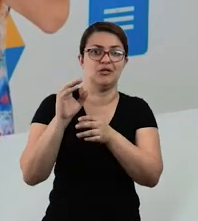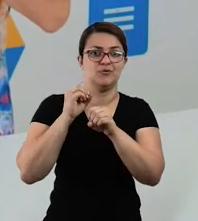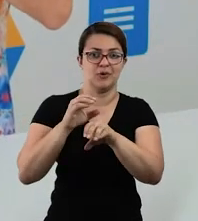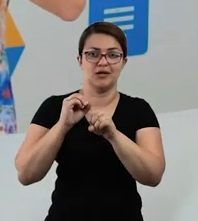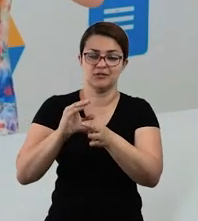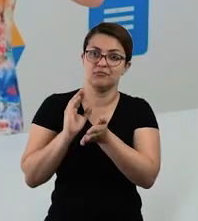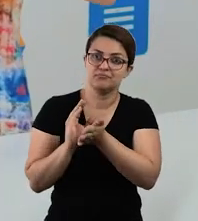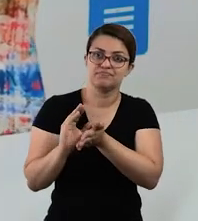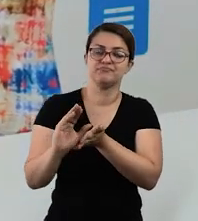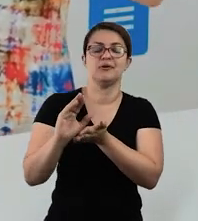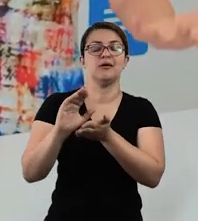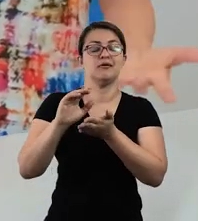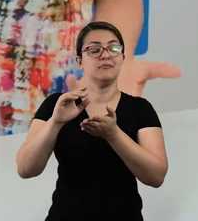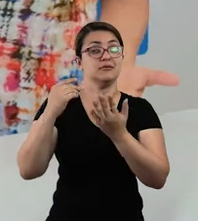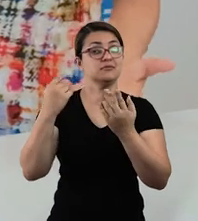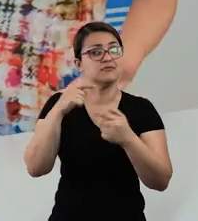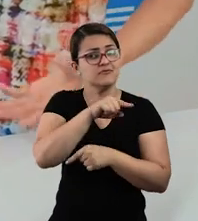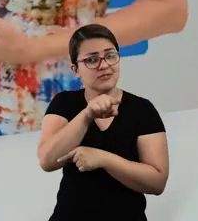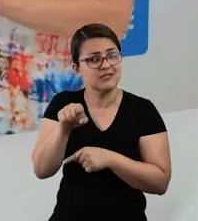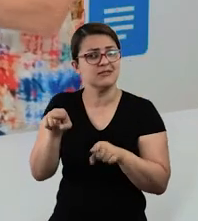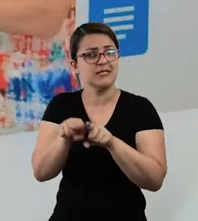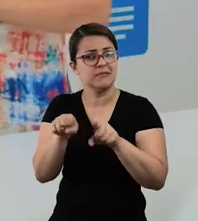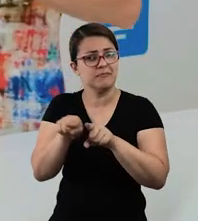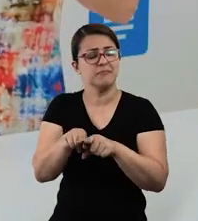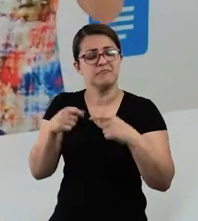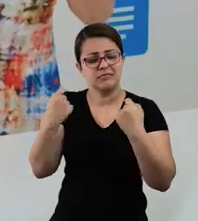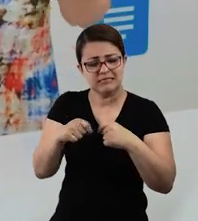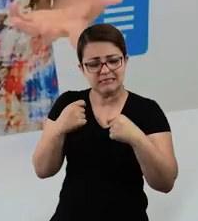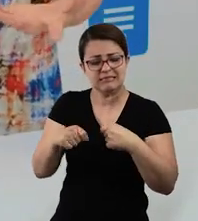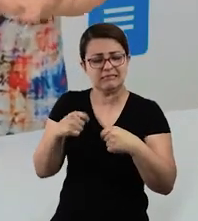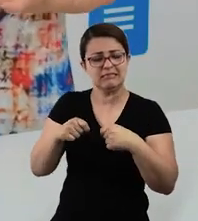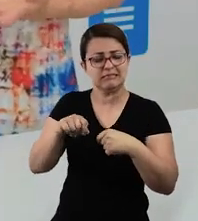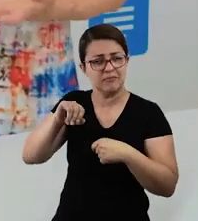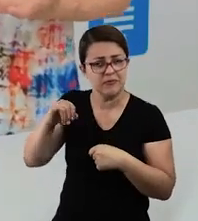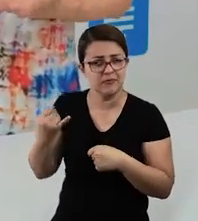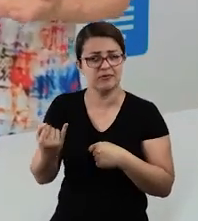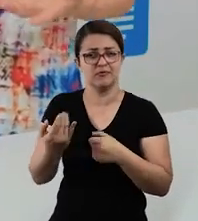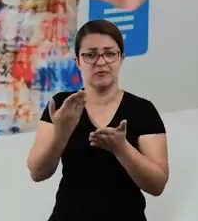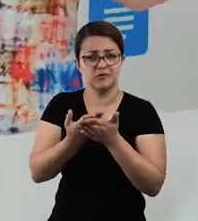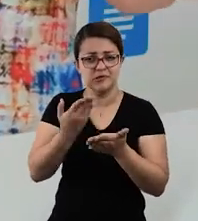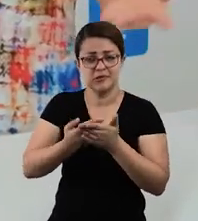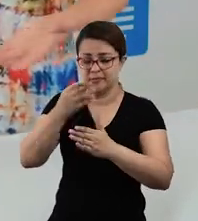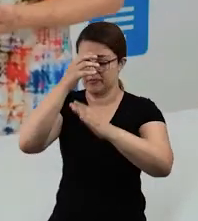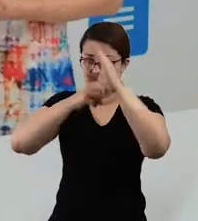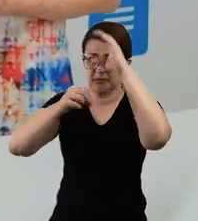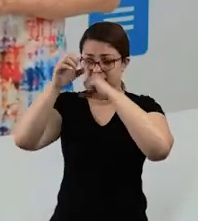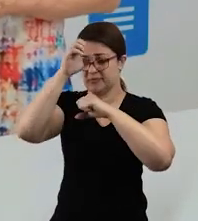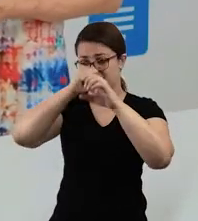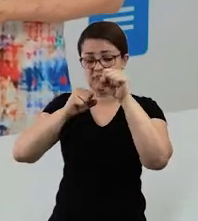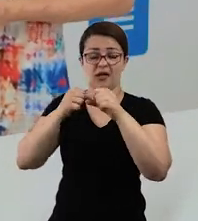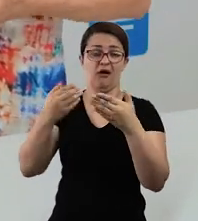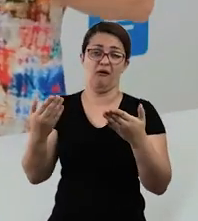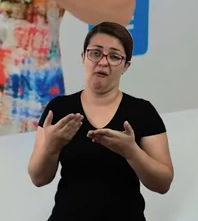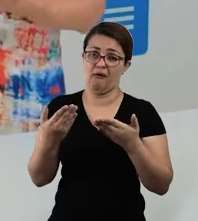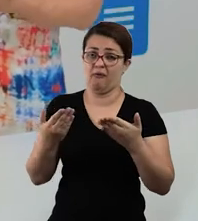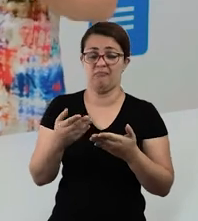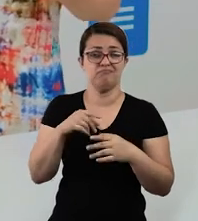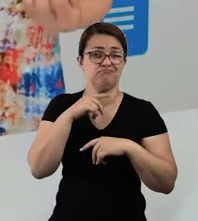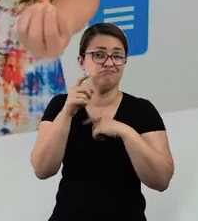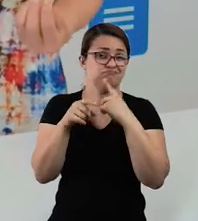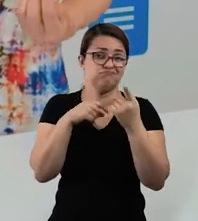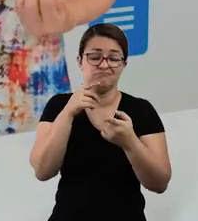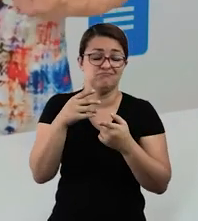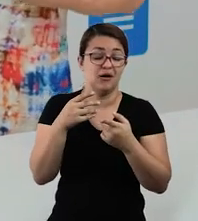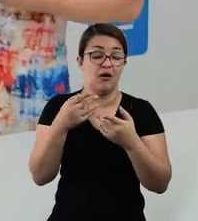em você, se você não se debruçar, se você não aproveitar essa educação, não vai fluir. Então, para que